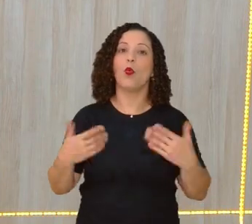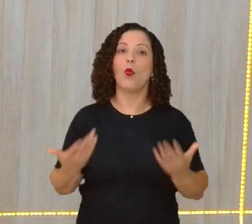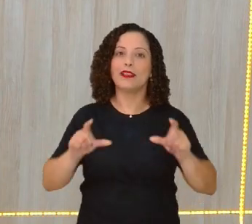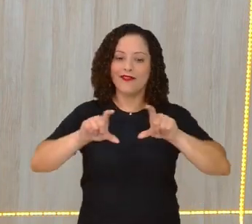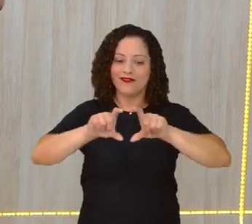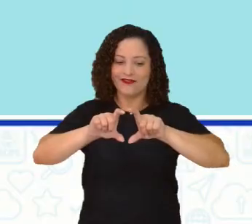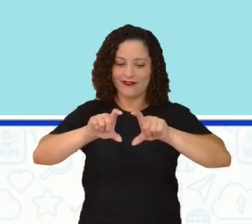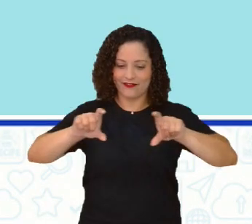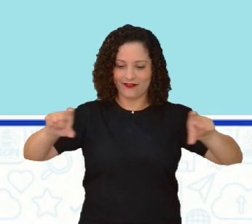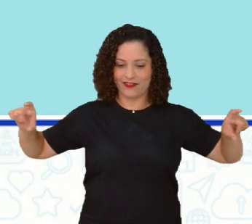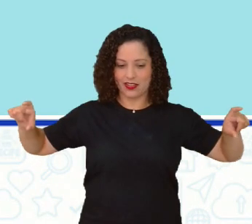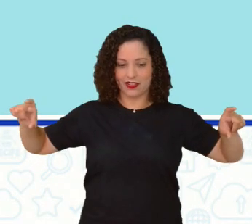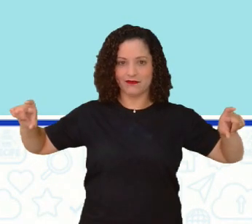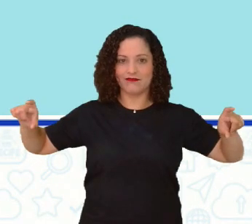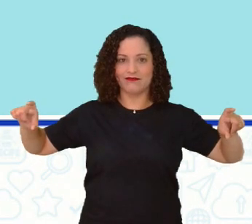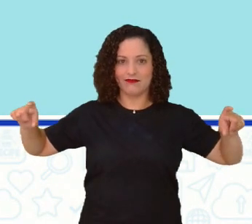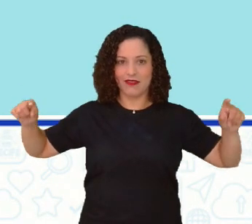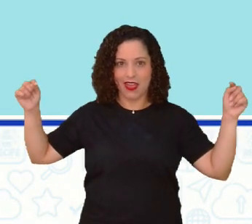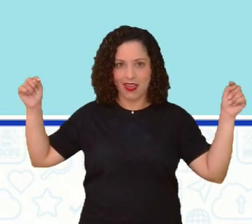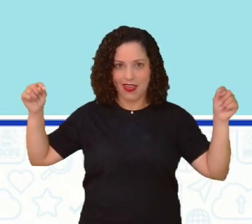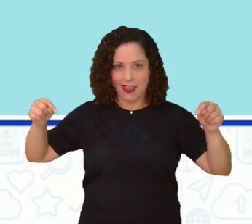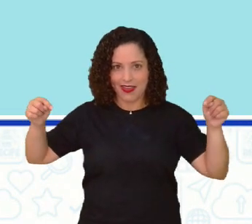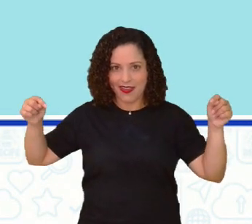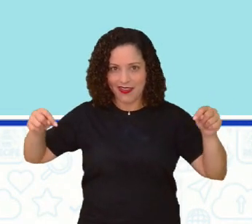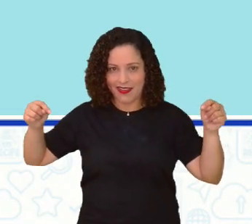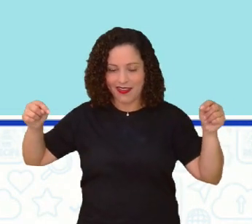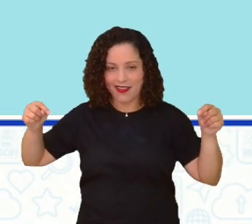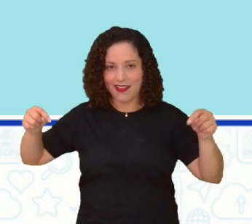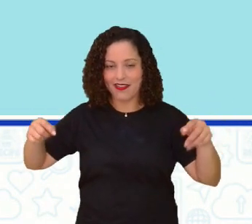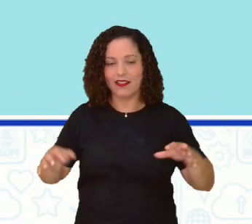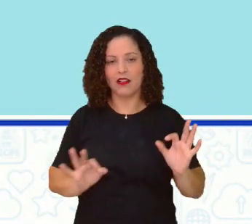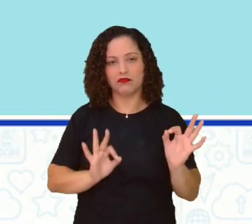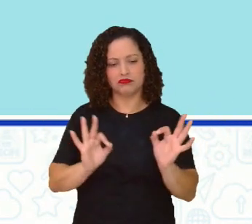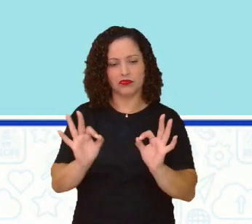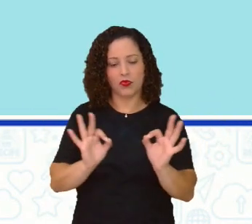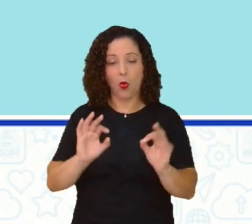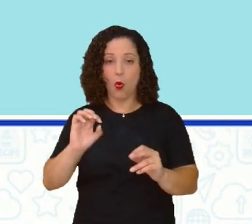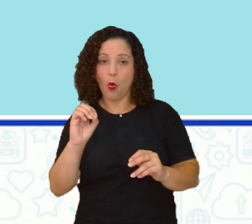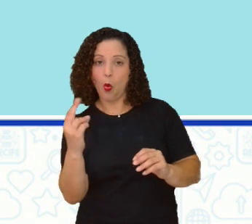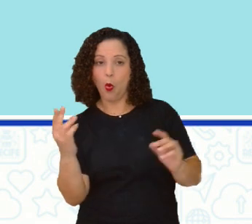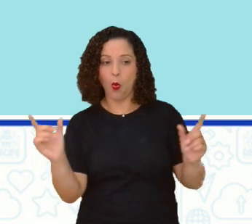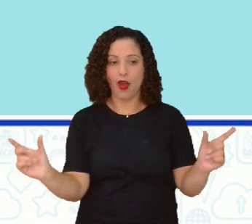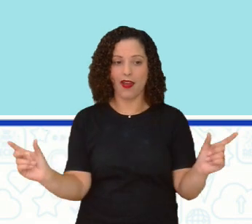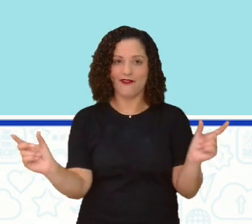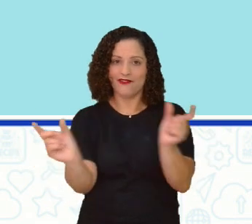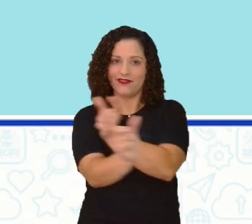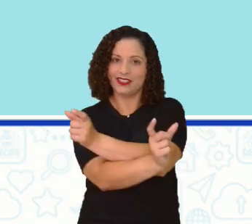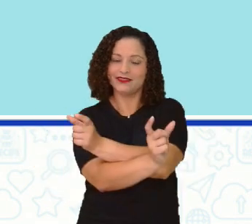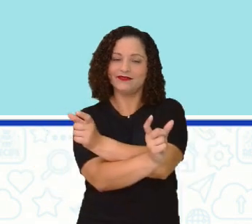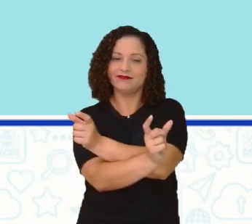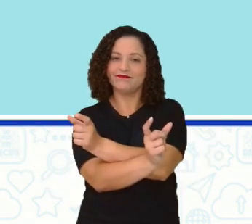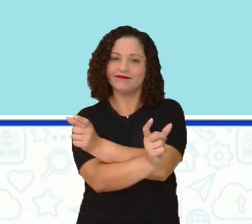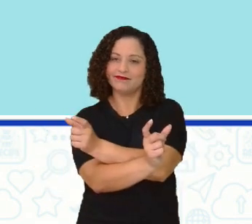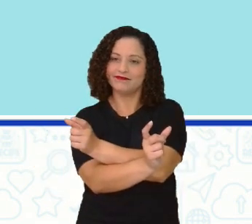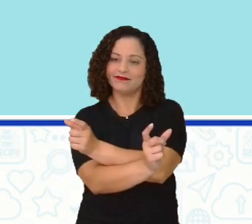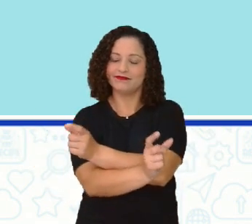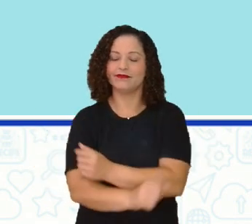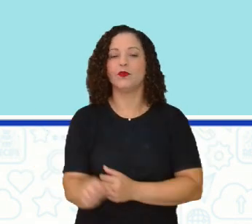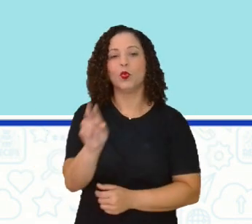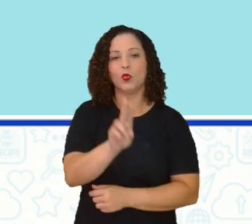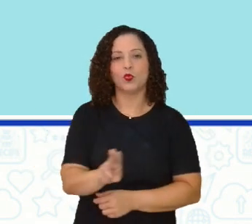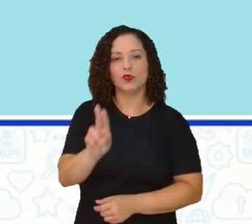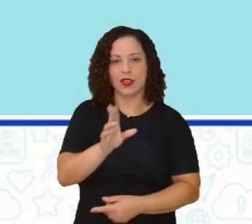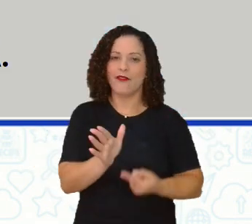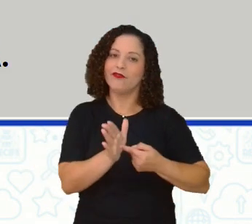oração adverbial estiver na ordem inversa, ou seja, antes da ideia principal, use